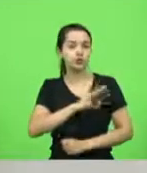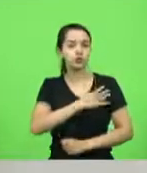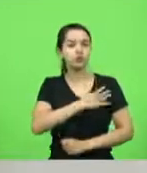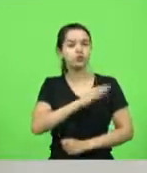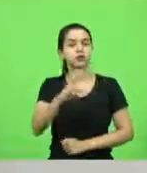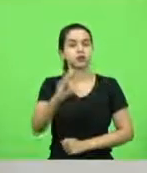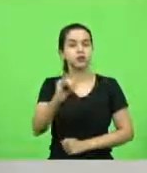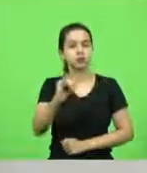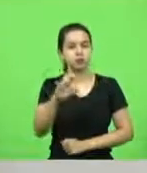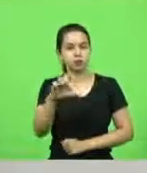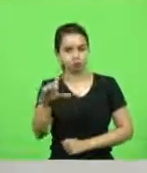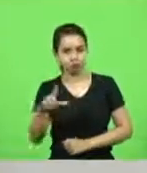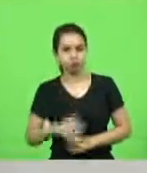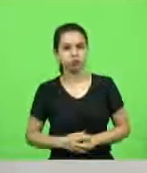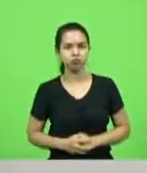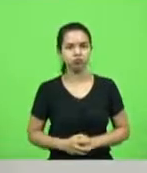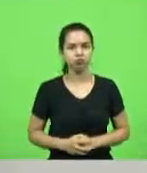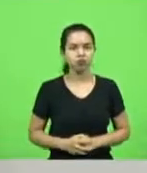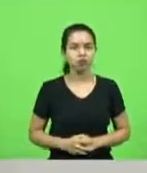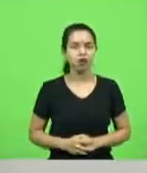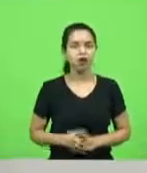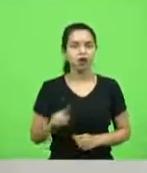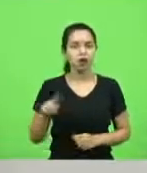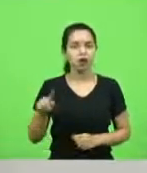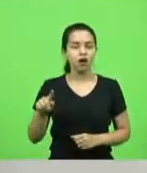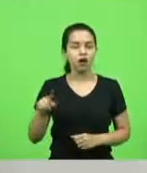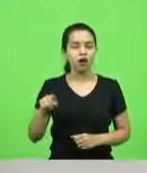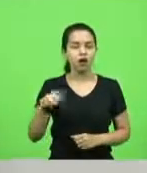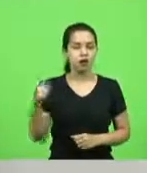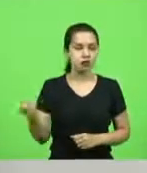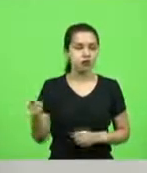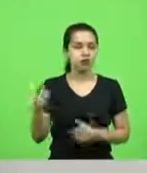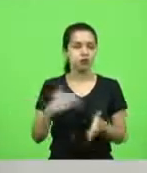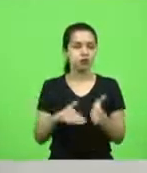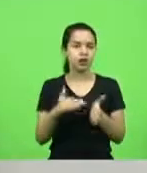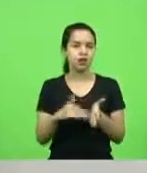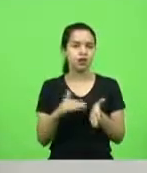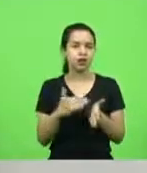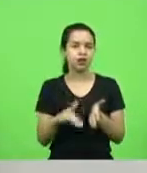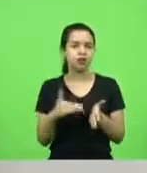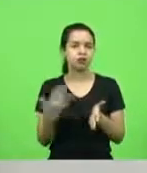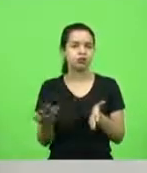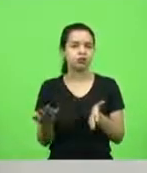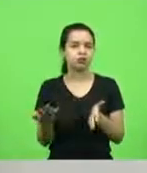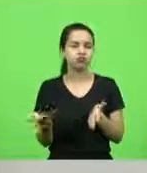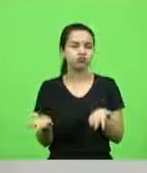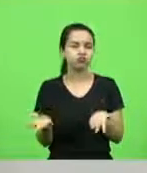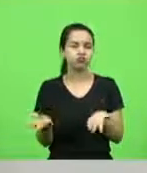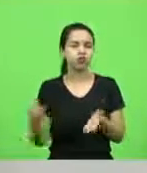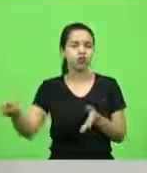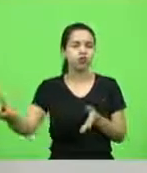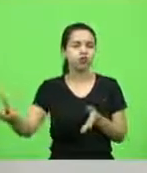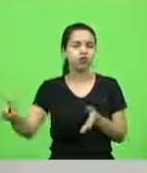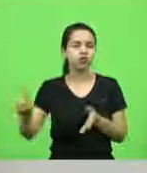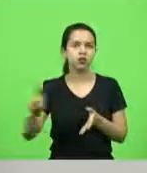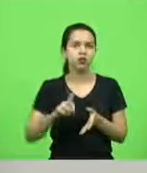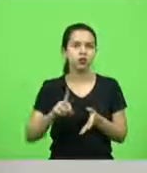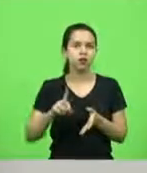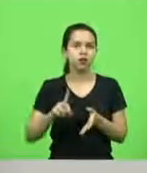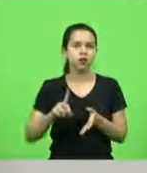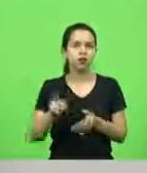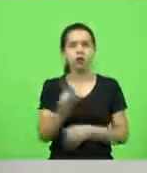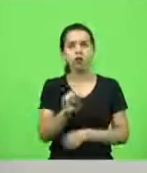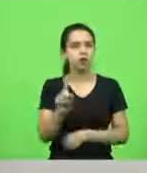conjunto chegou o secretário aqui dá o secretário chegou aqui não secretário o